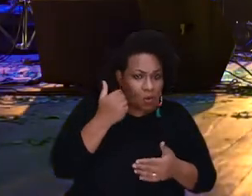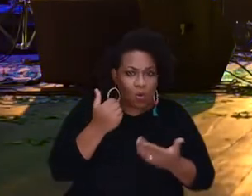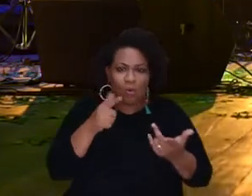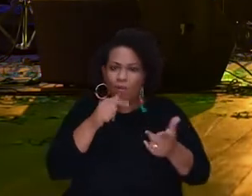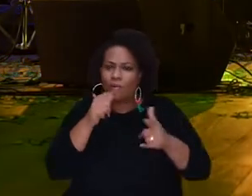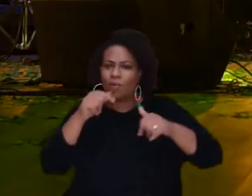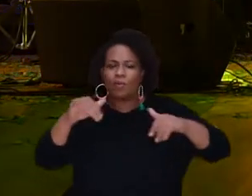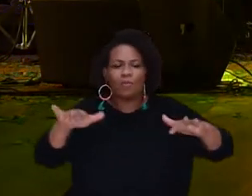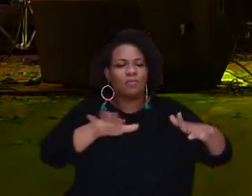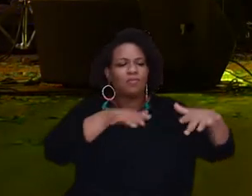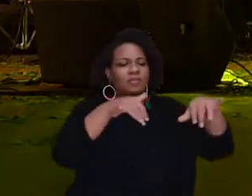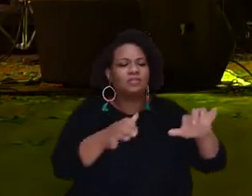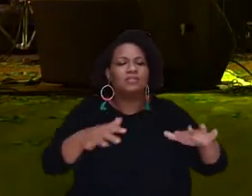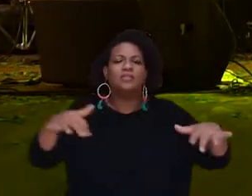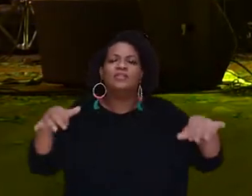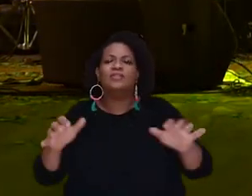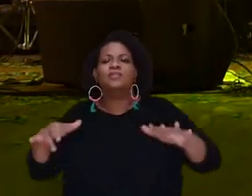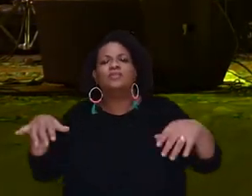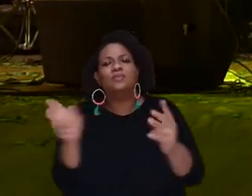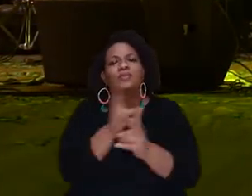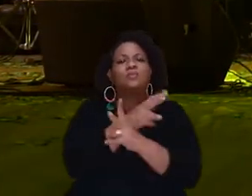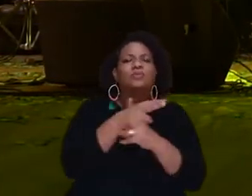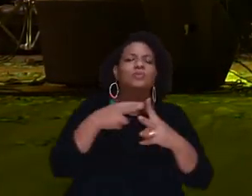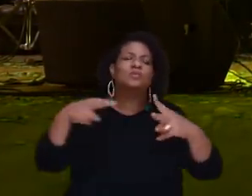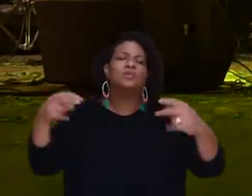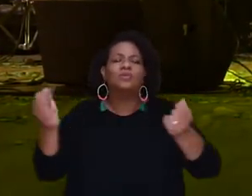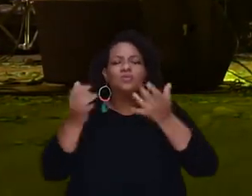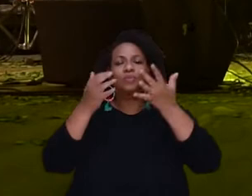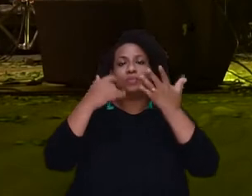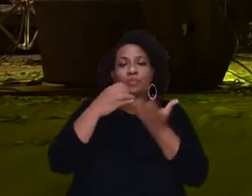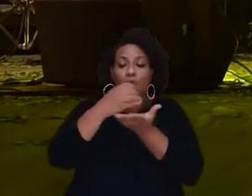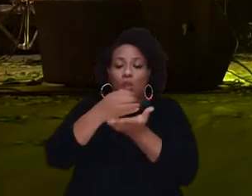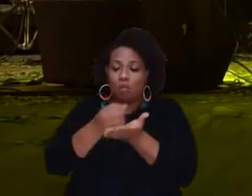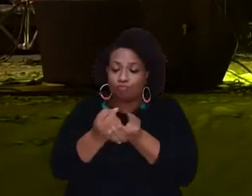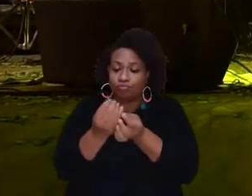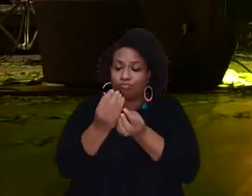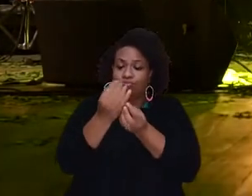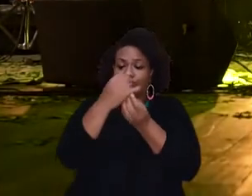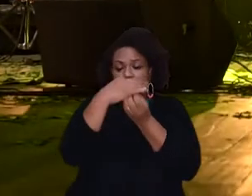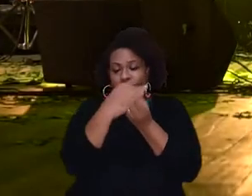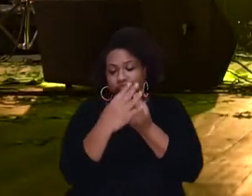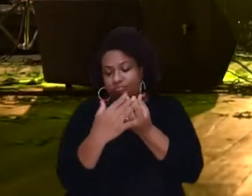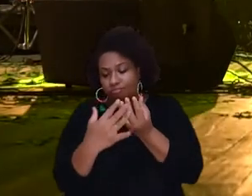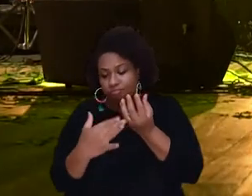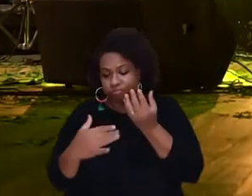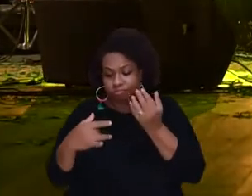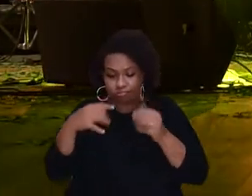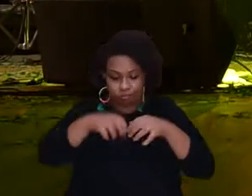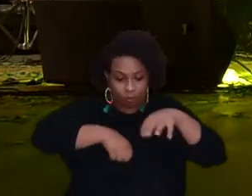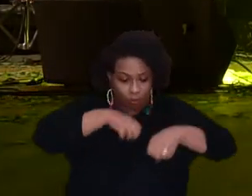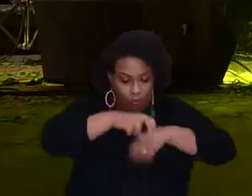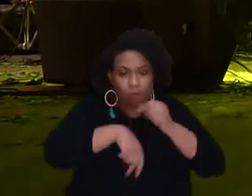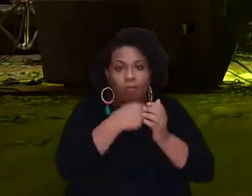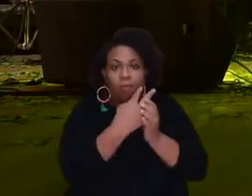Mergulha e se afunda. Brisa que vem do mar, enche meu papo de espuma, triste de quem não